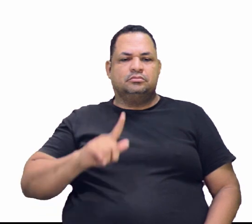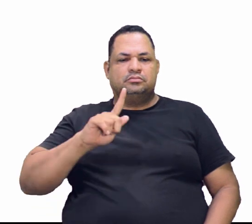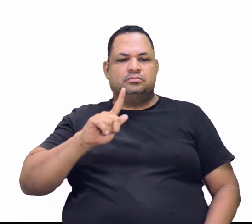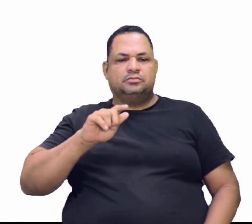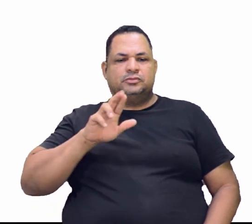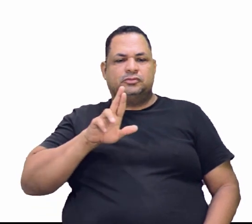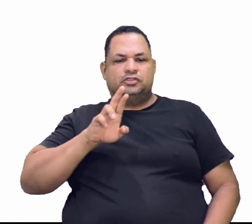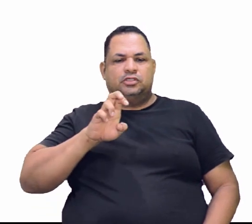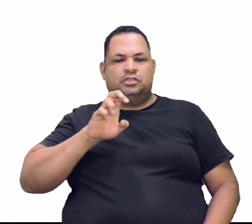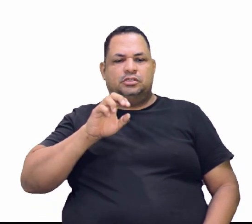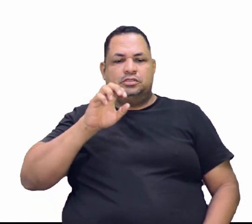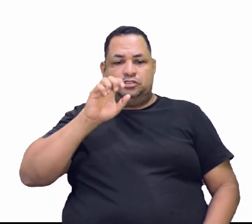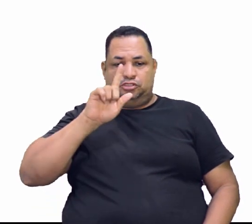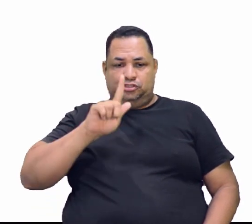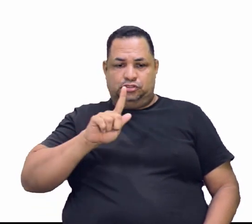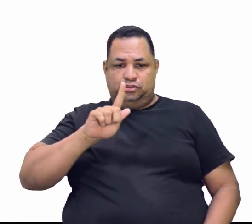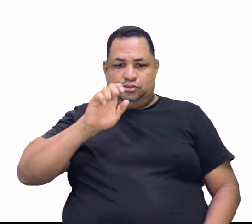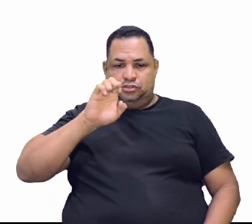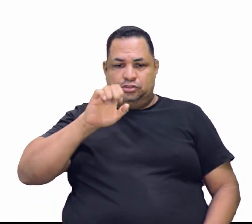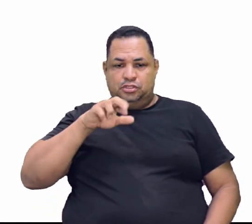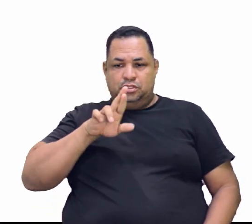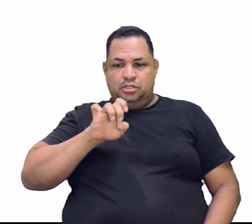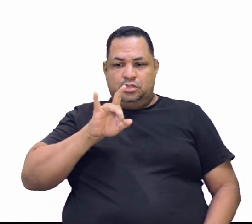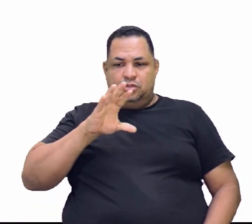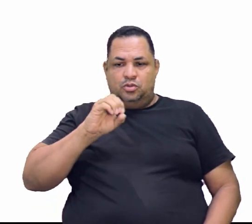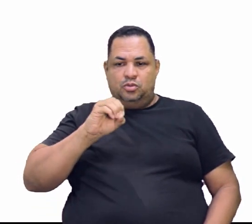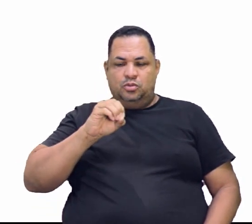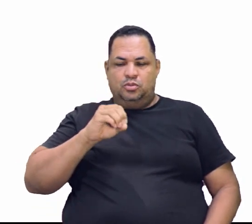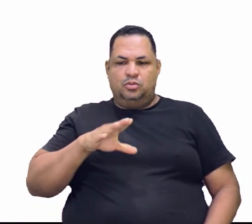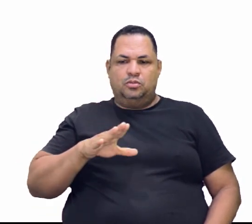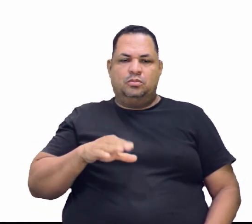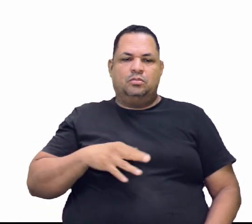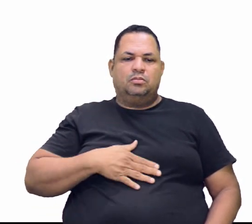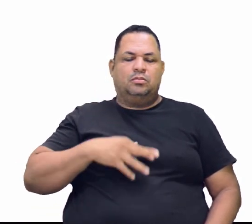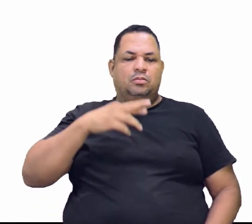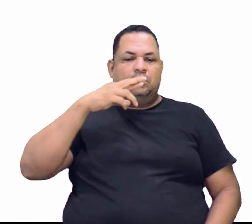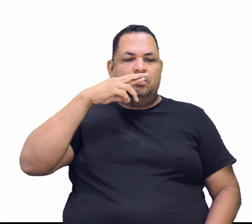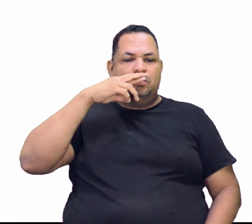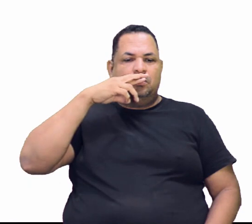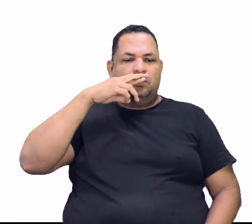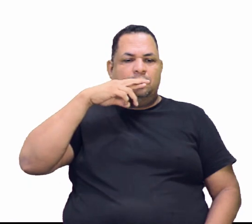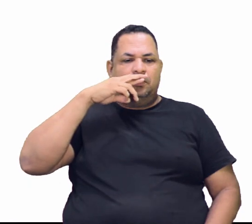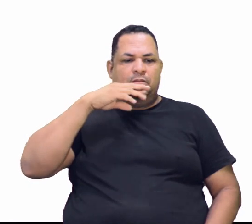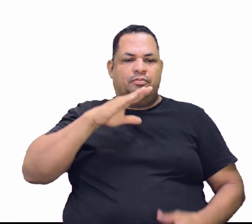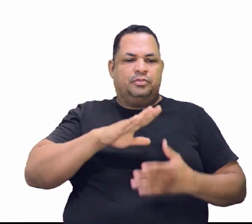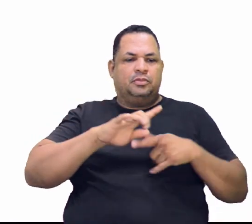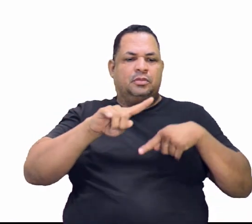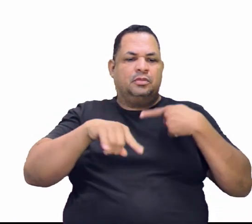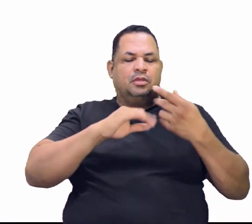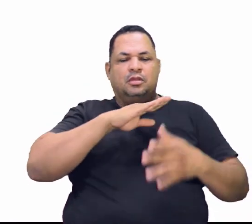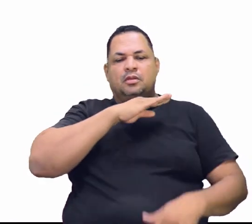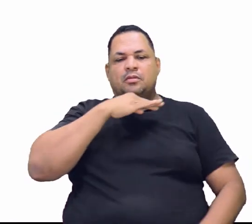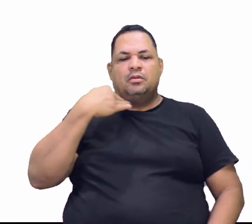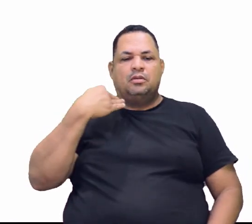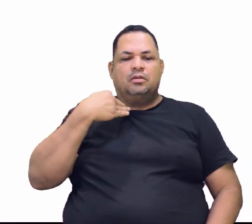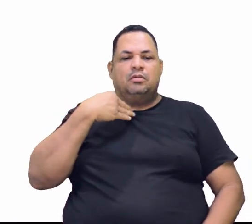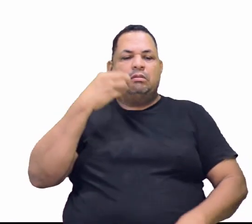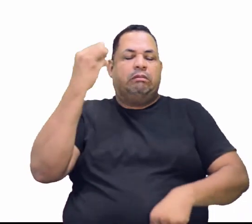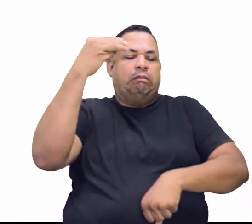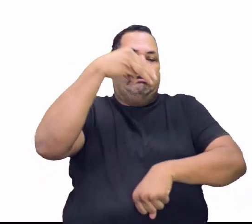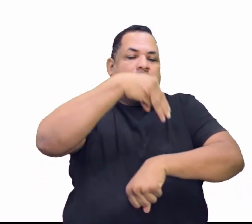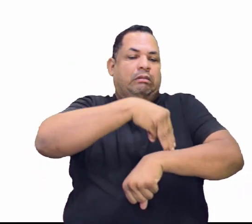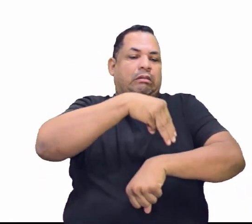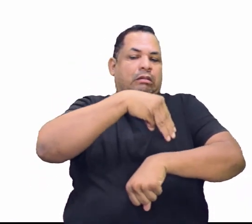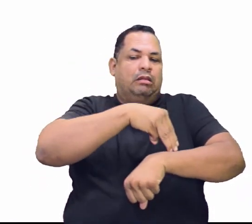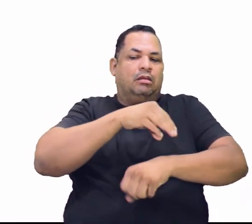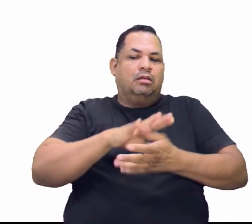do Rondon. O Major Amarante, ele vai morrer de malária aqui em